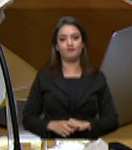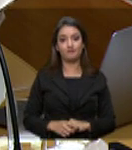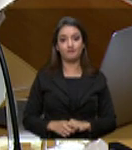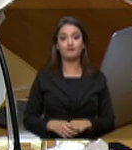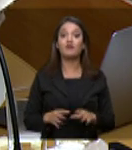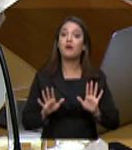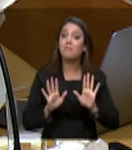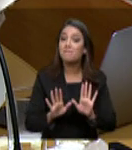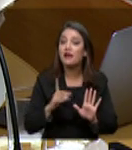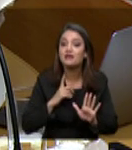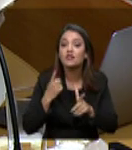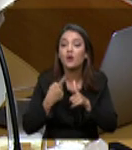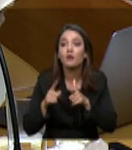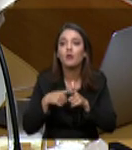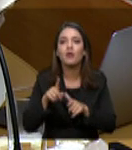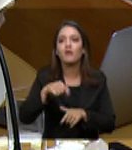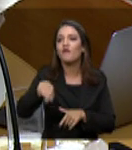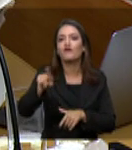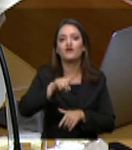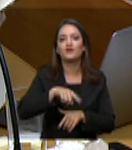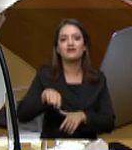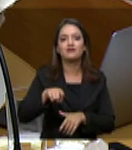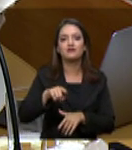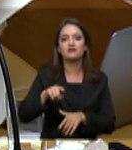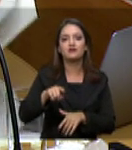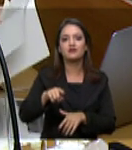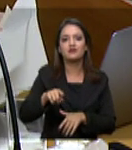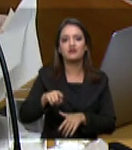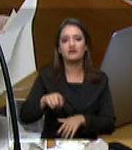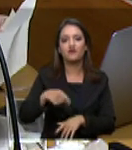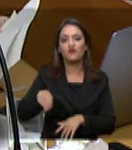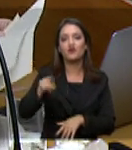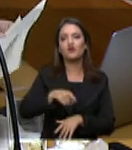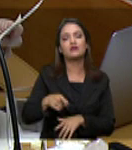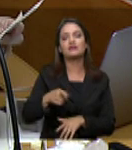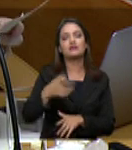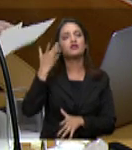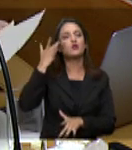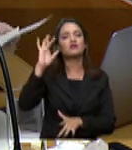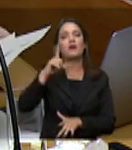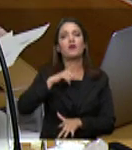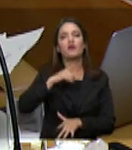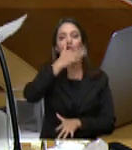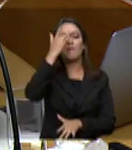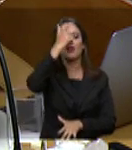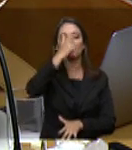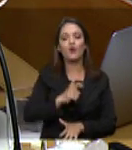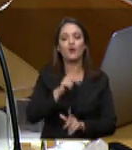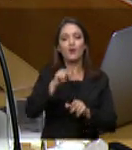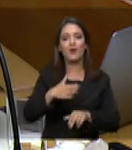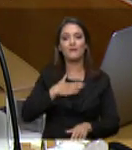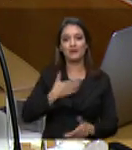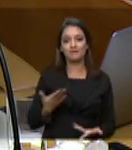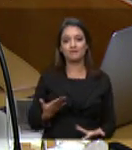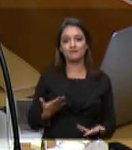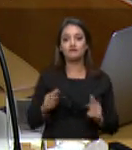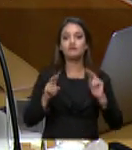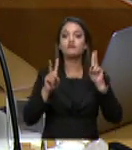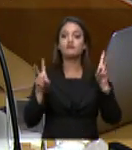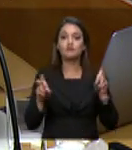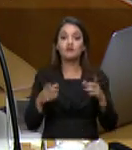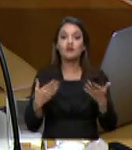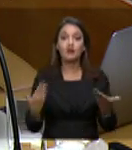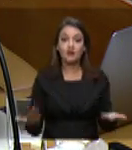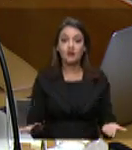Só que tem um problema vocês não contavam com políticos como eu portanto quem tiver exibindo